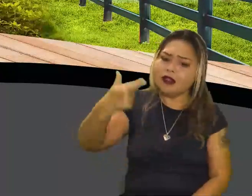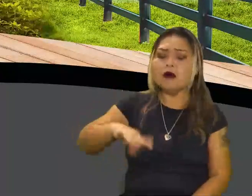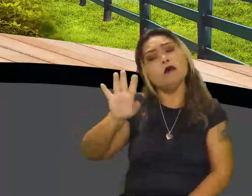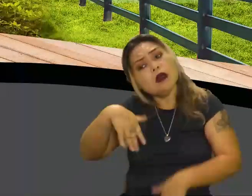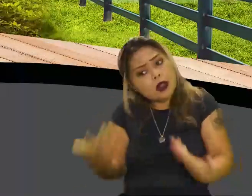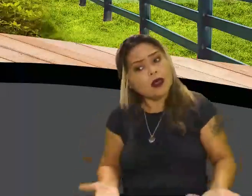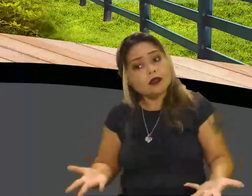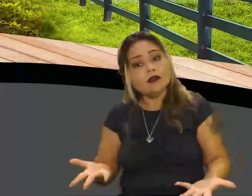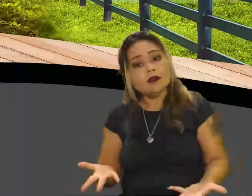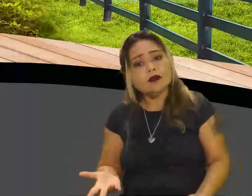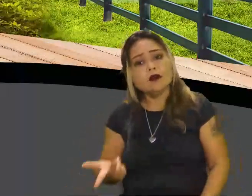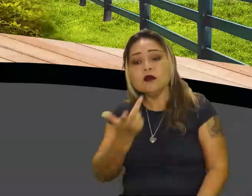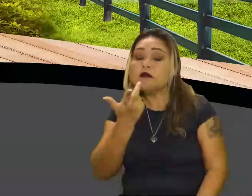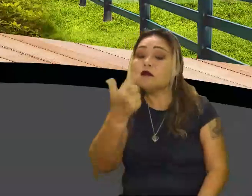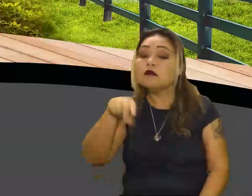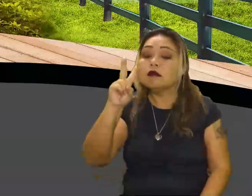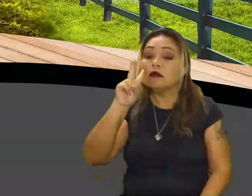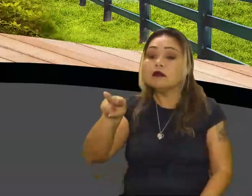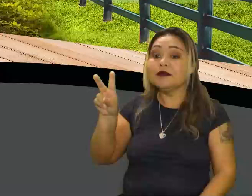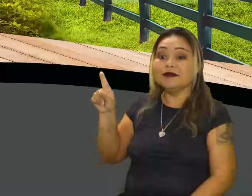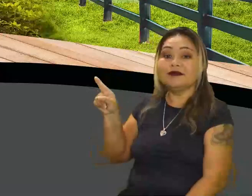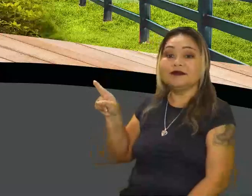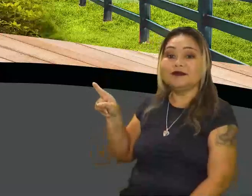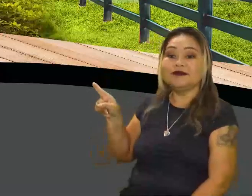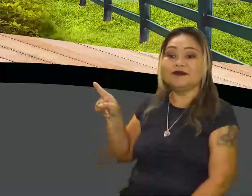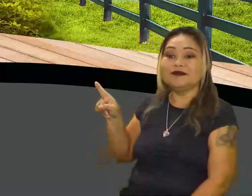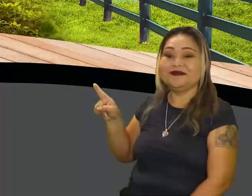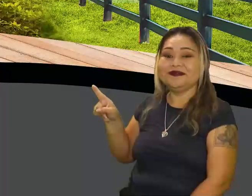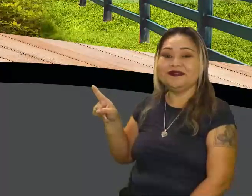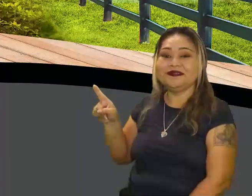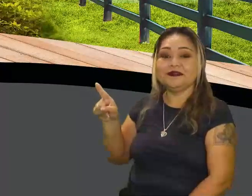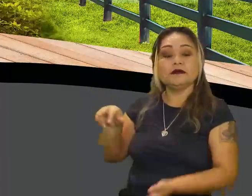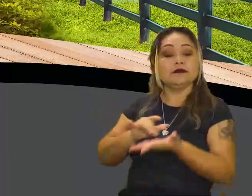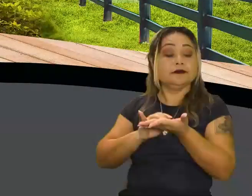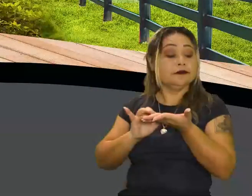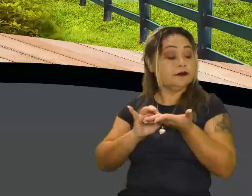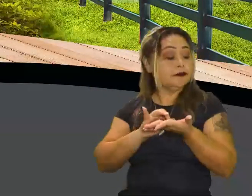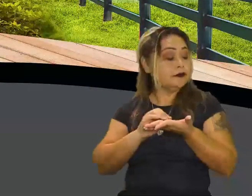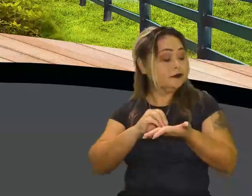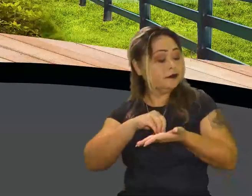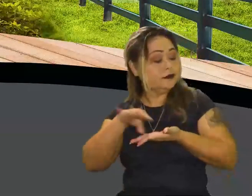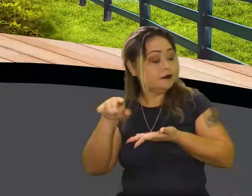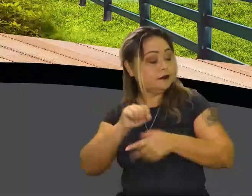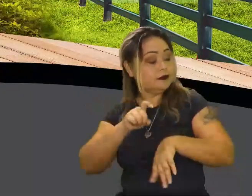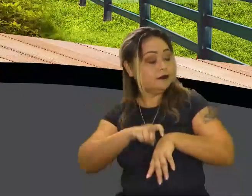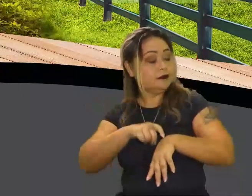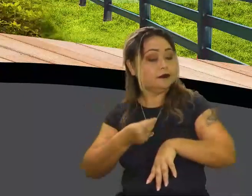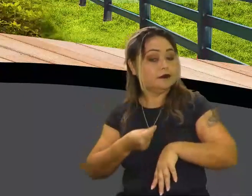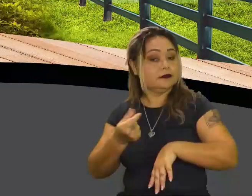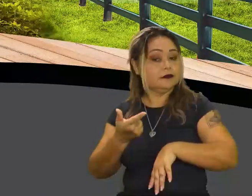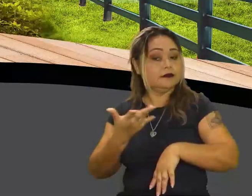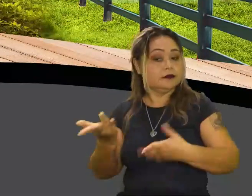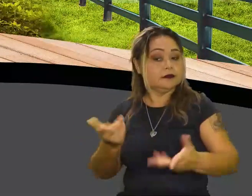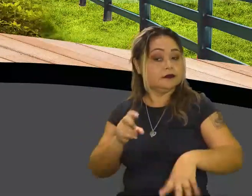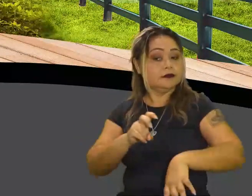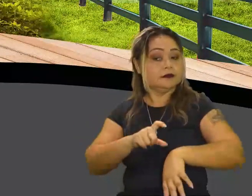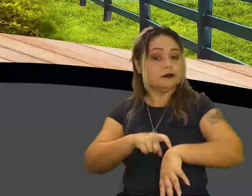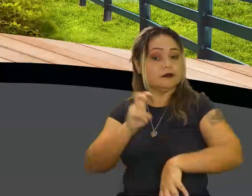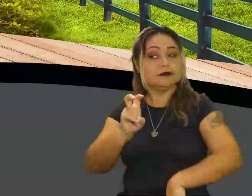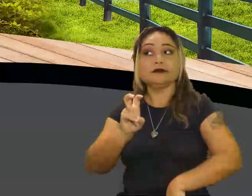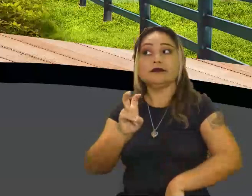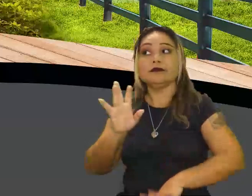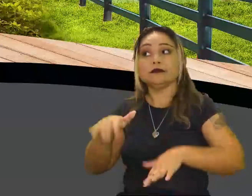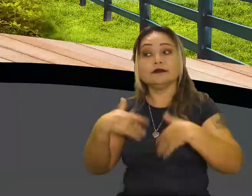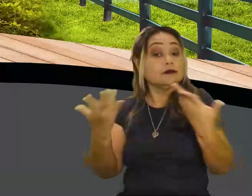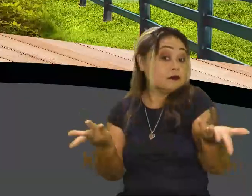Mas, claro, eu não sei se você está olhando aí para a coleguinha, está passando uma mensagem aí, já está quase na hora da gente ir embora, né? 5 horas.